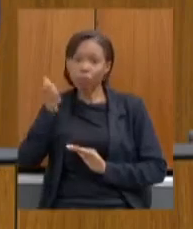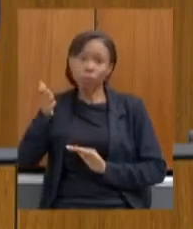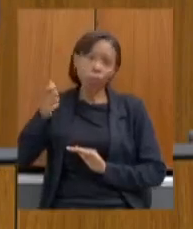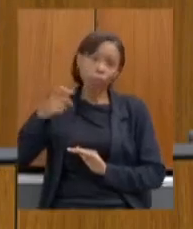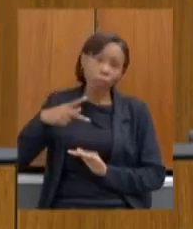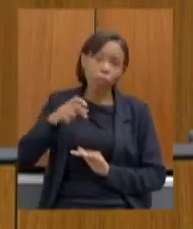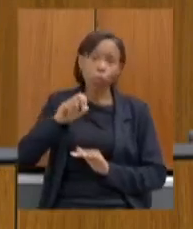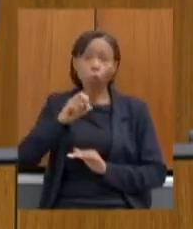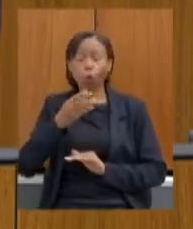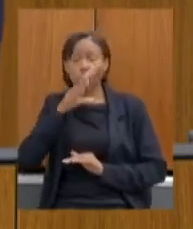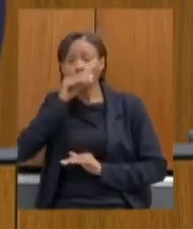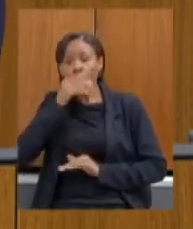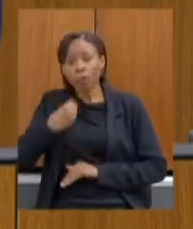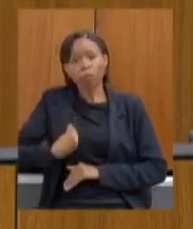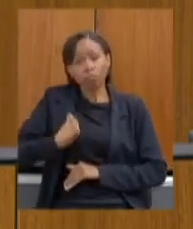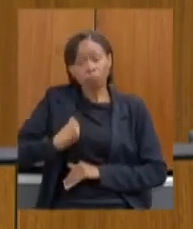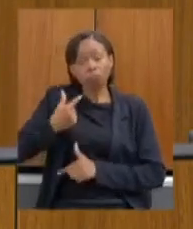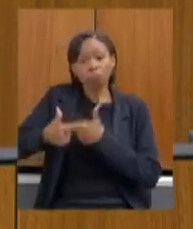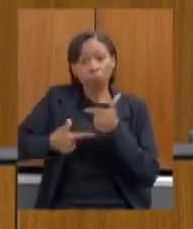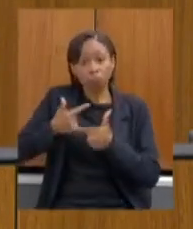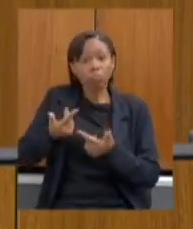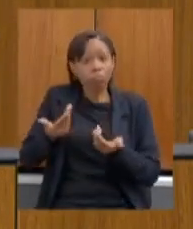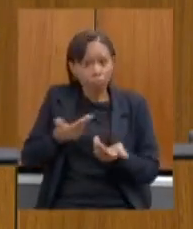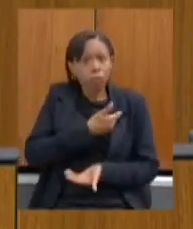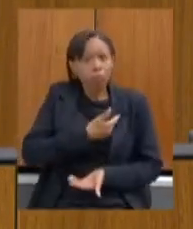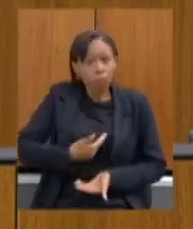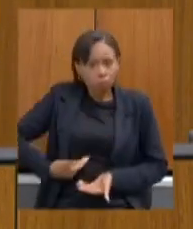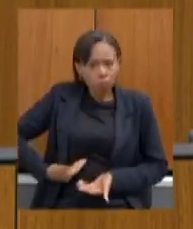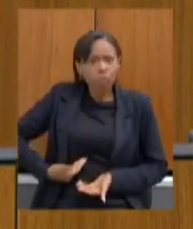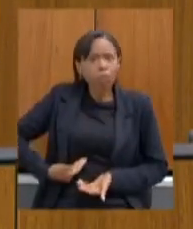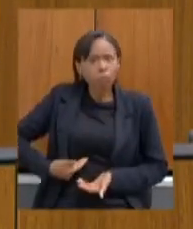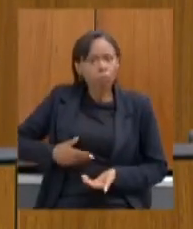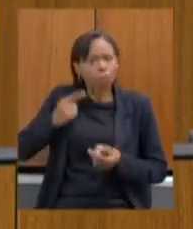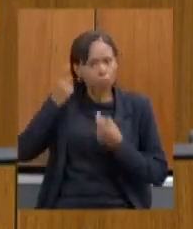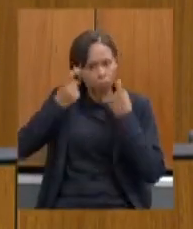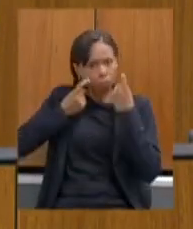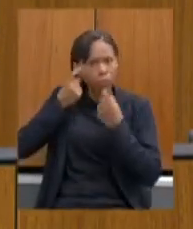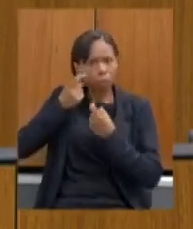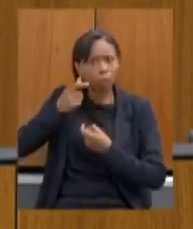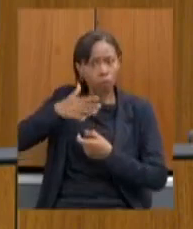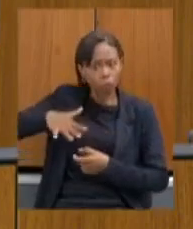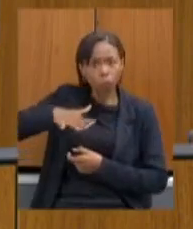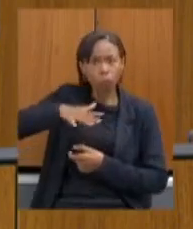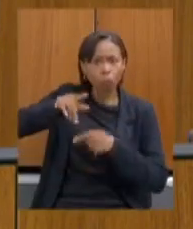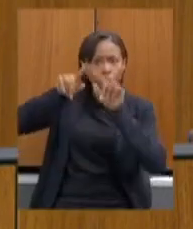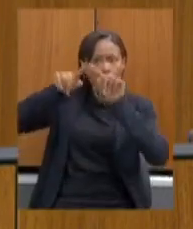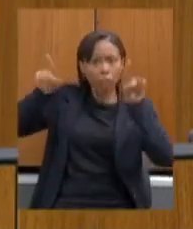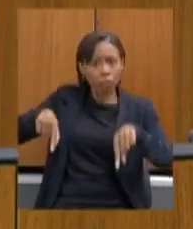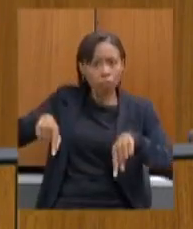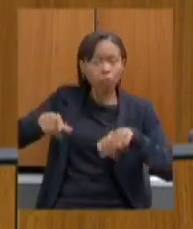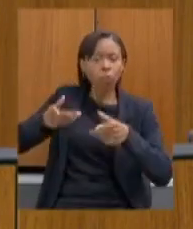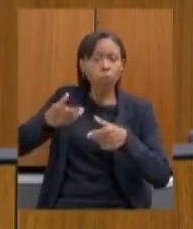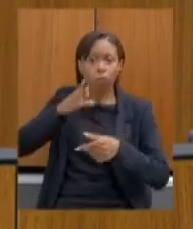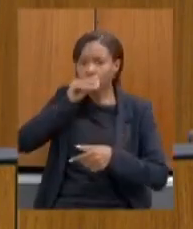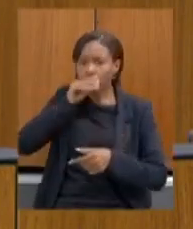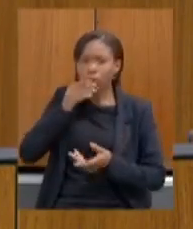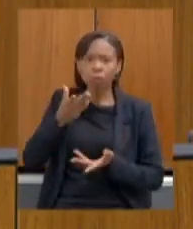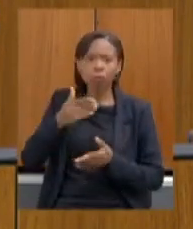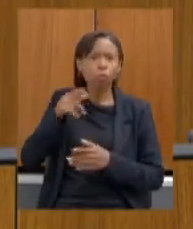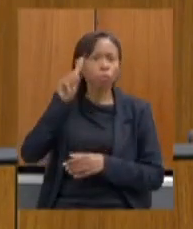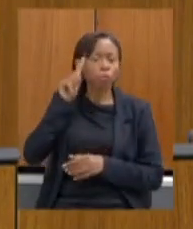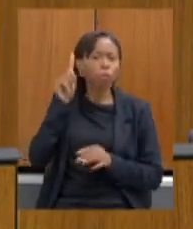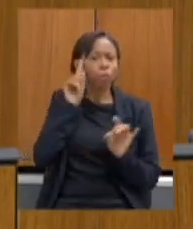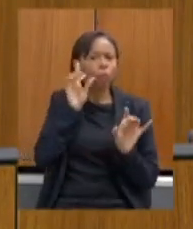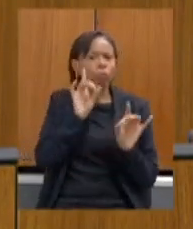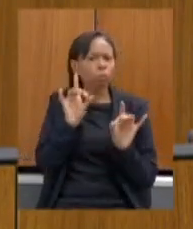e apoiar um governo que está preocupado com o servidor público. todo dia a gente tem visto notícias positivas